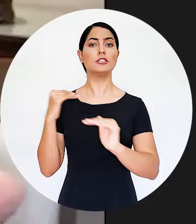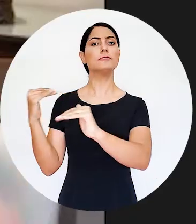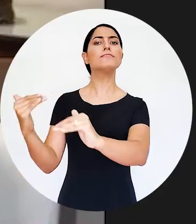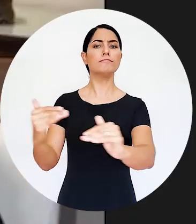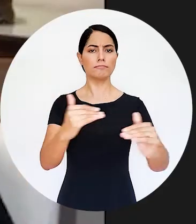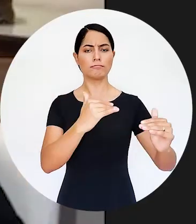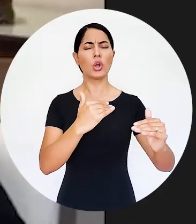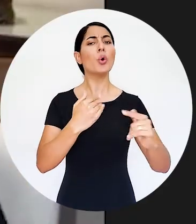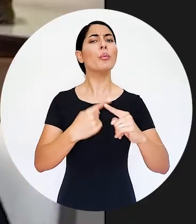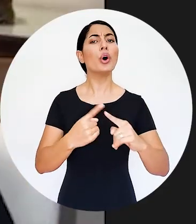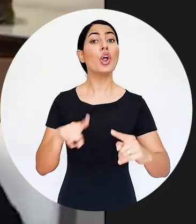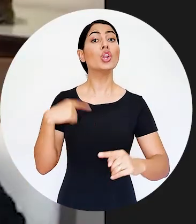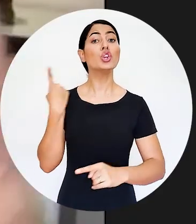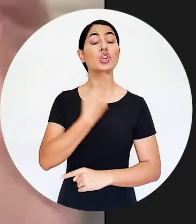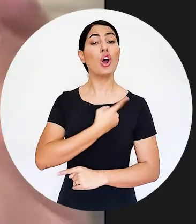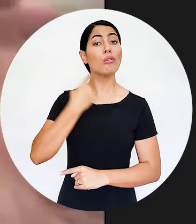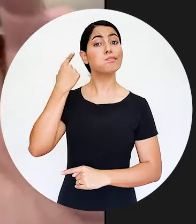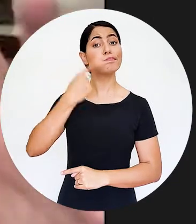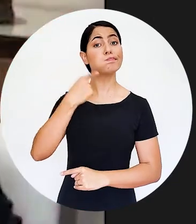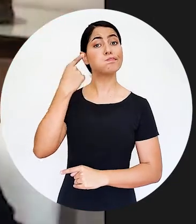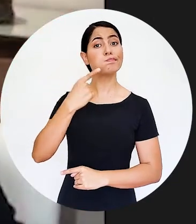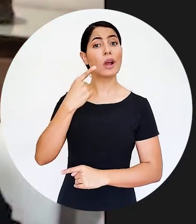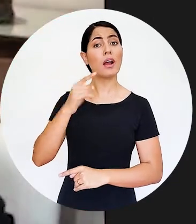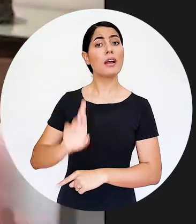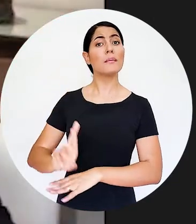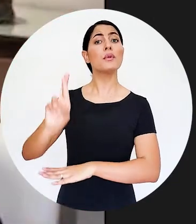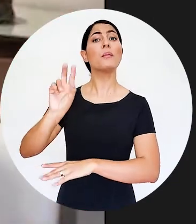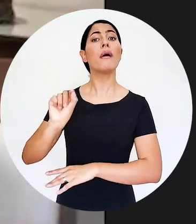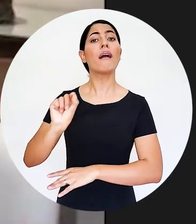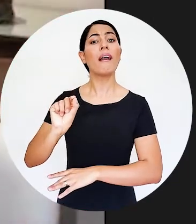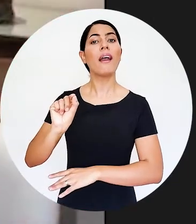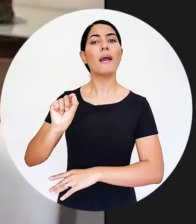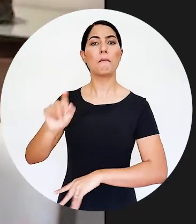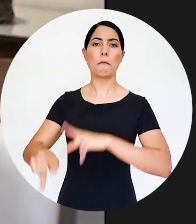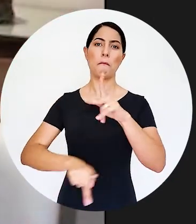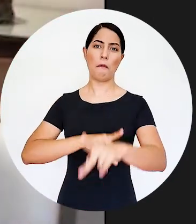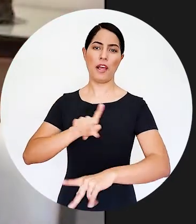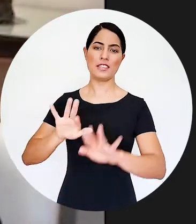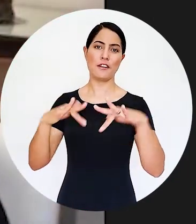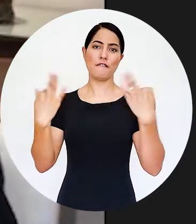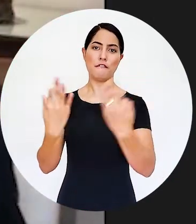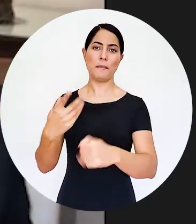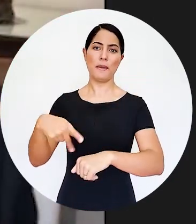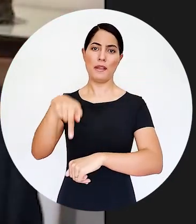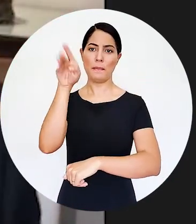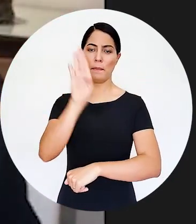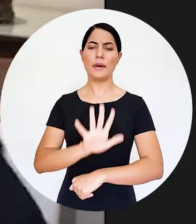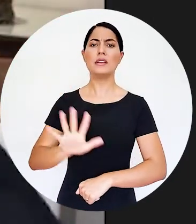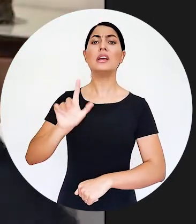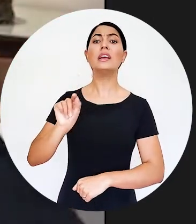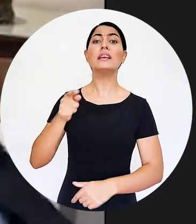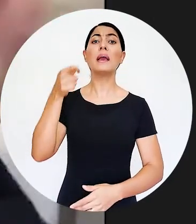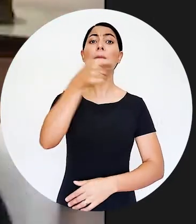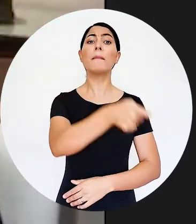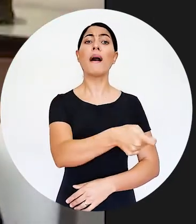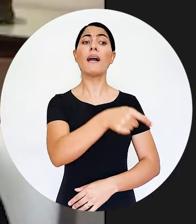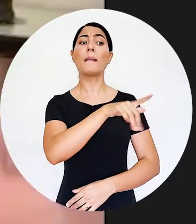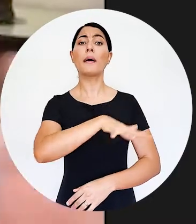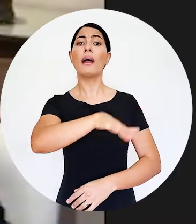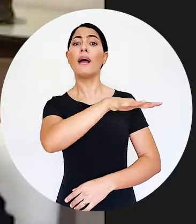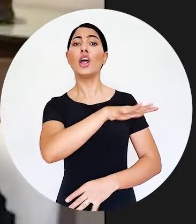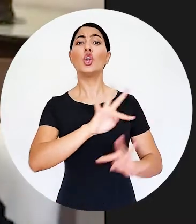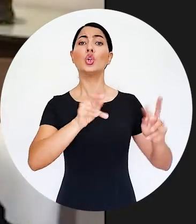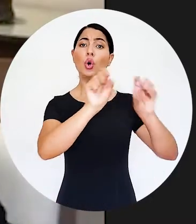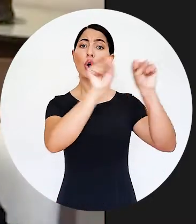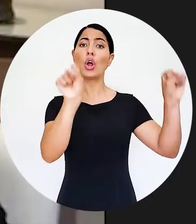porque repito nós representamos as famílias brasileiras que nos procuram e quem te paga impostos para manter todos os